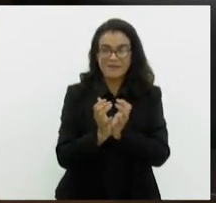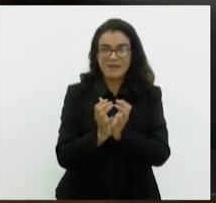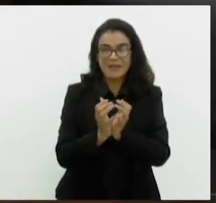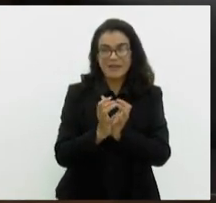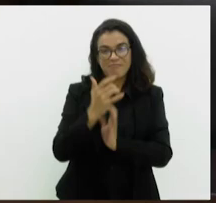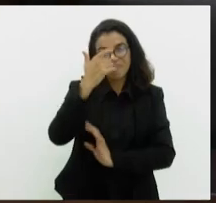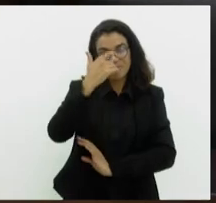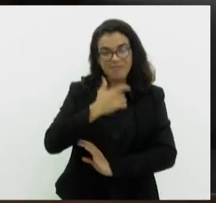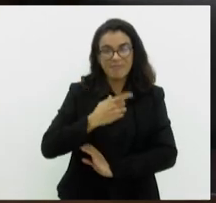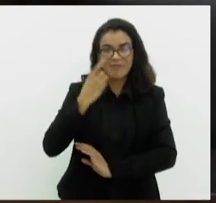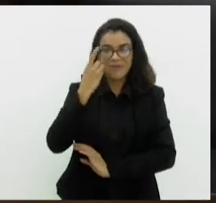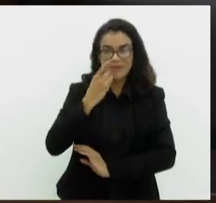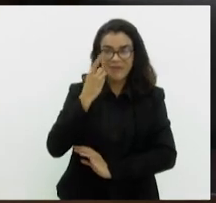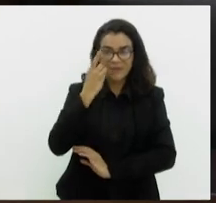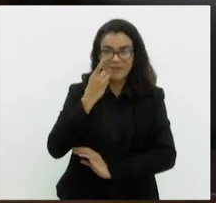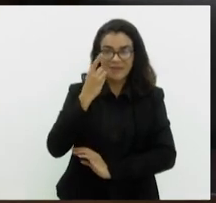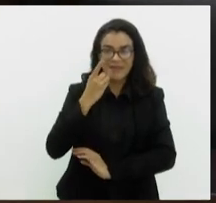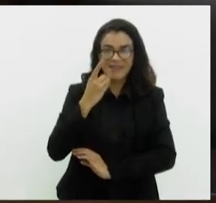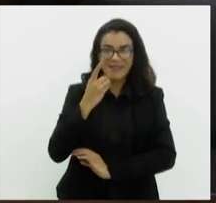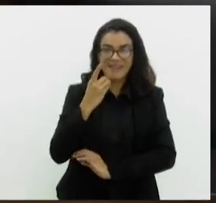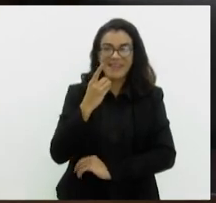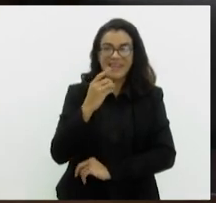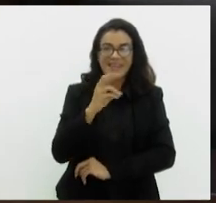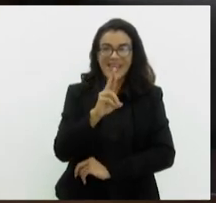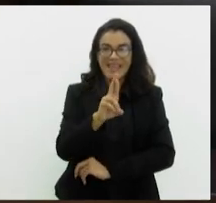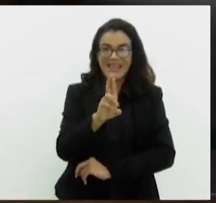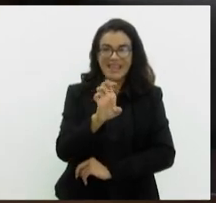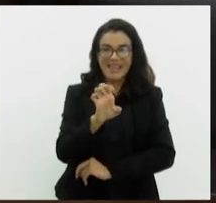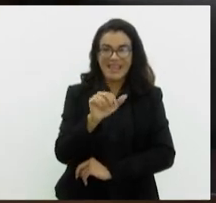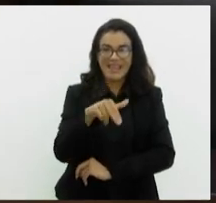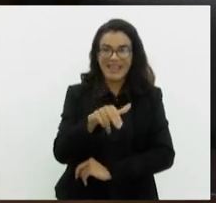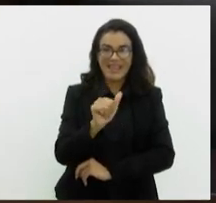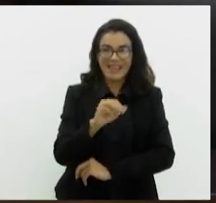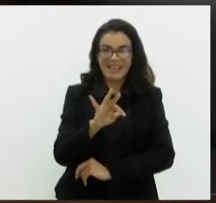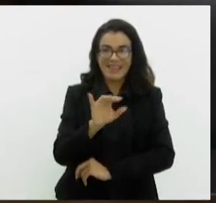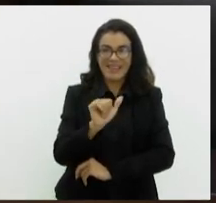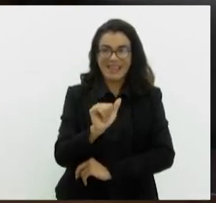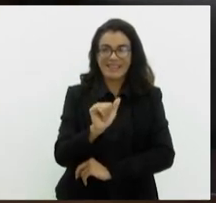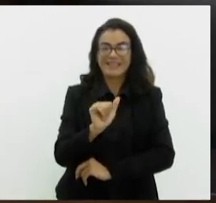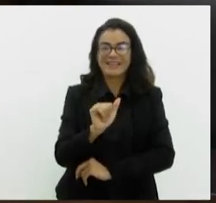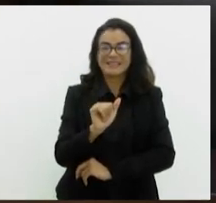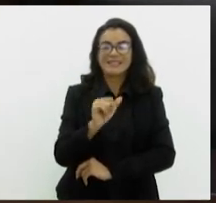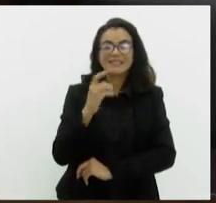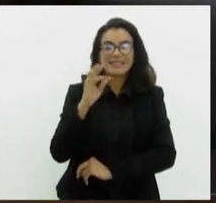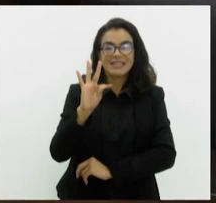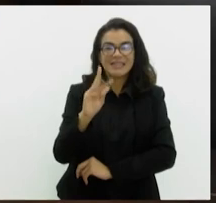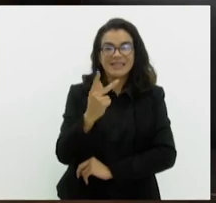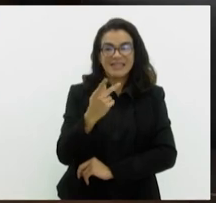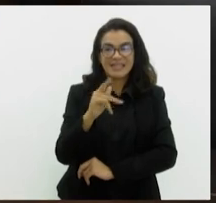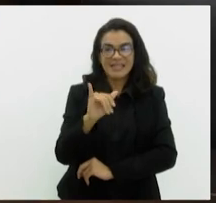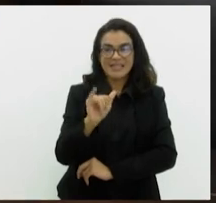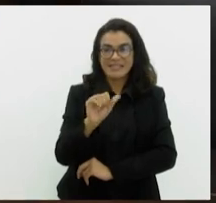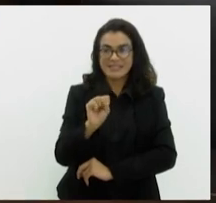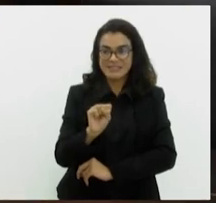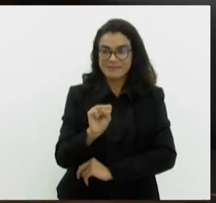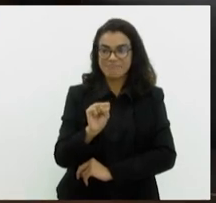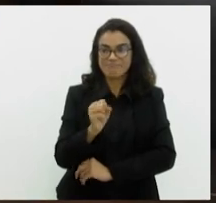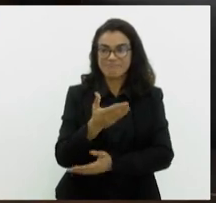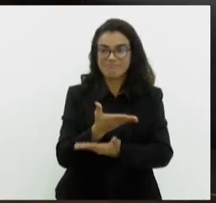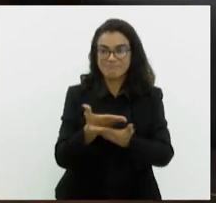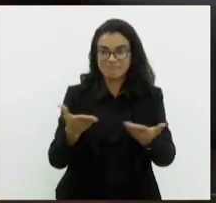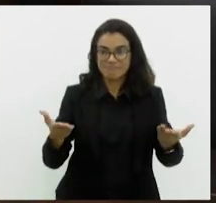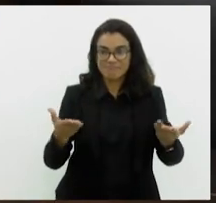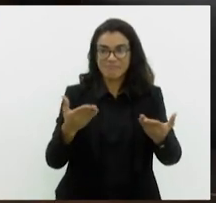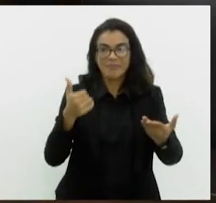Souza, a equipe da Mãe Data, da vereadora Thaís Ferreira, e dizer a todos, a